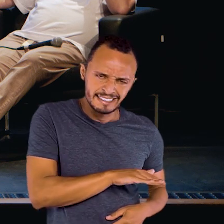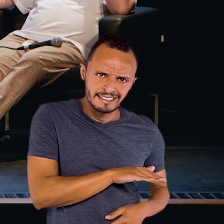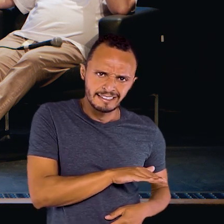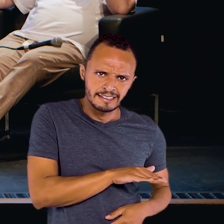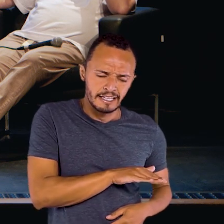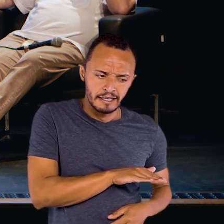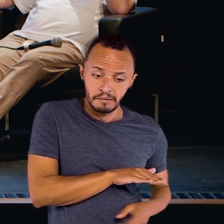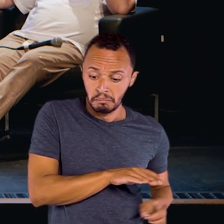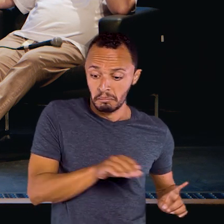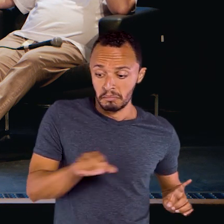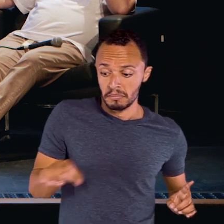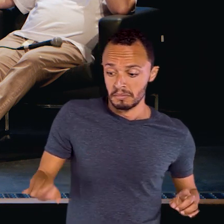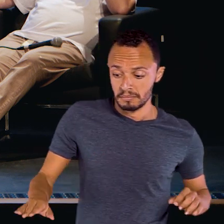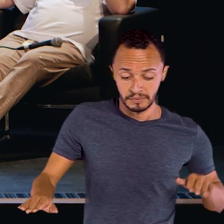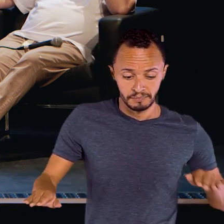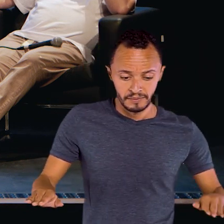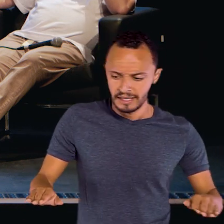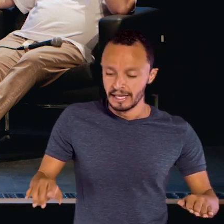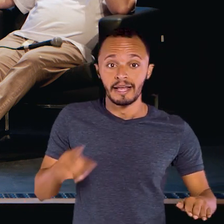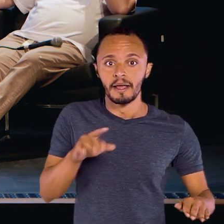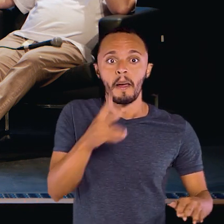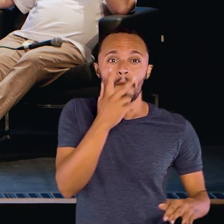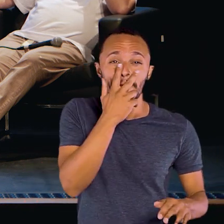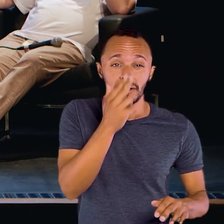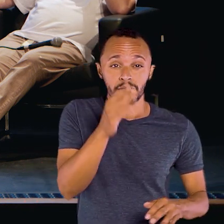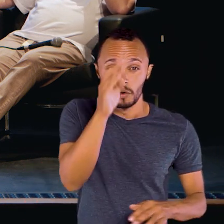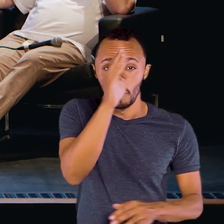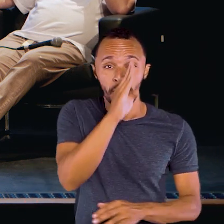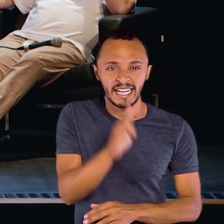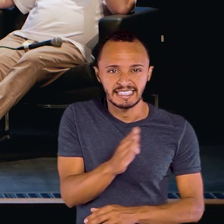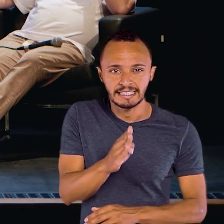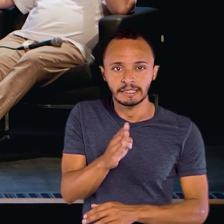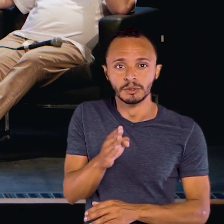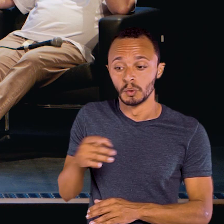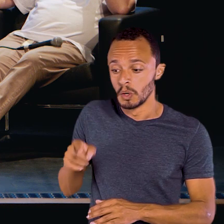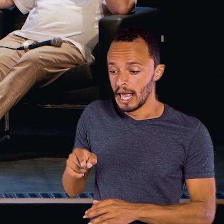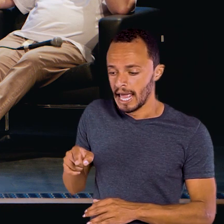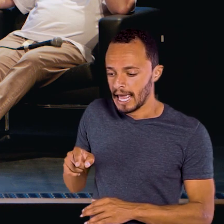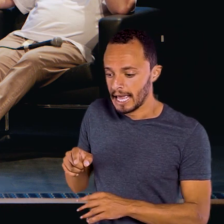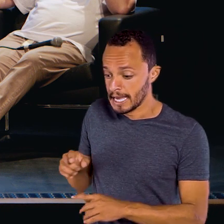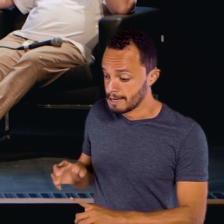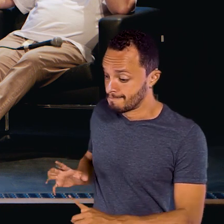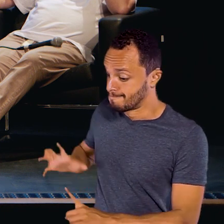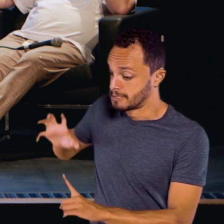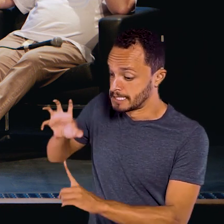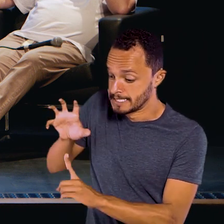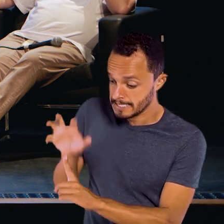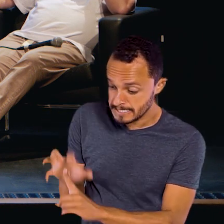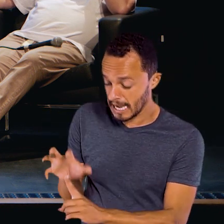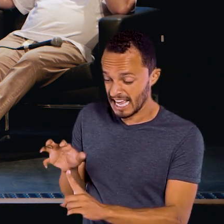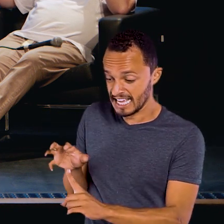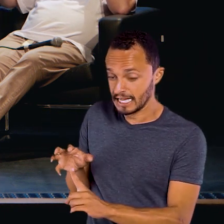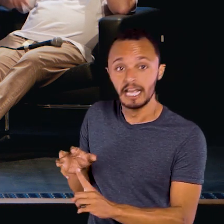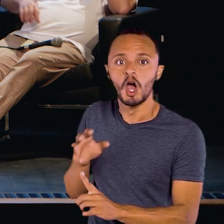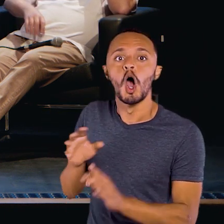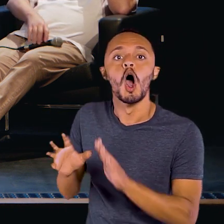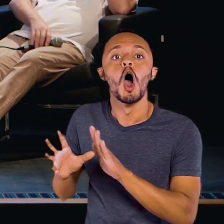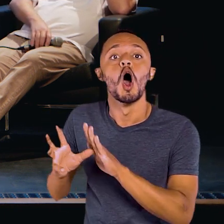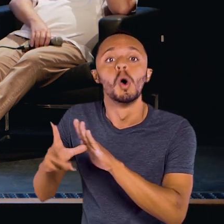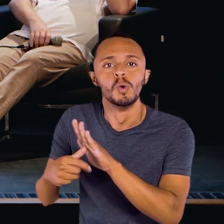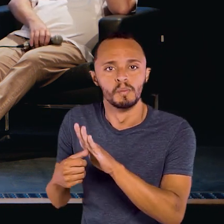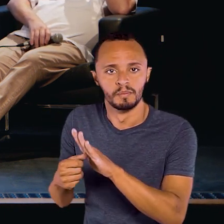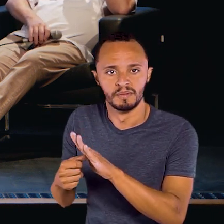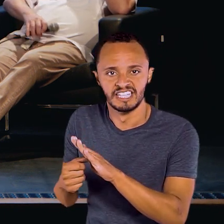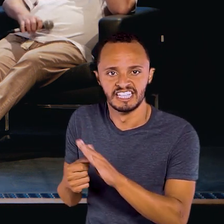é algo que a gente precisa encarar no Brasil, né? A gente precisa encarar e trazer isso para a literatura de uma forma